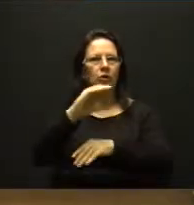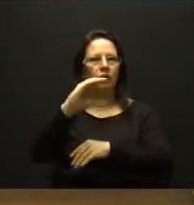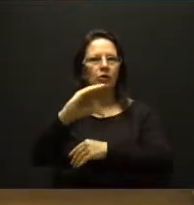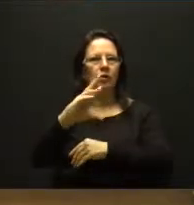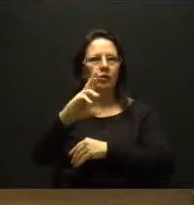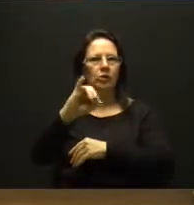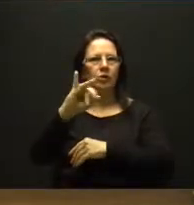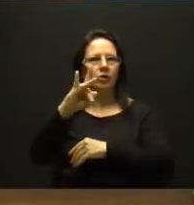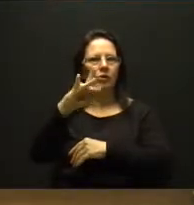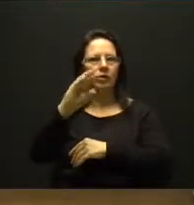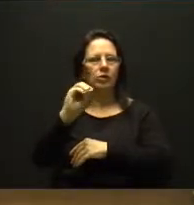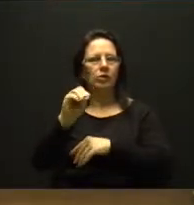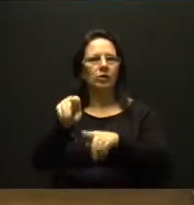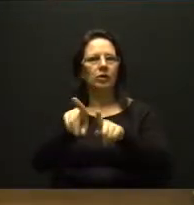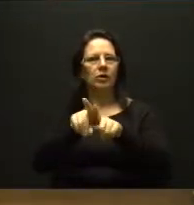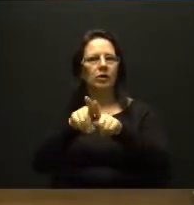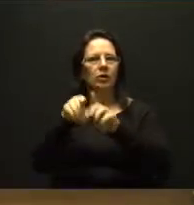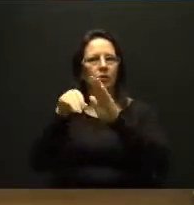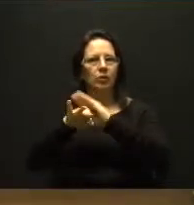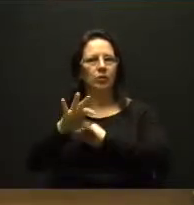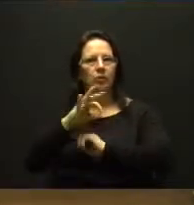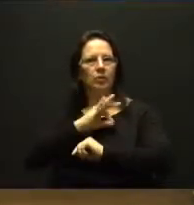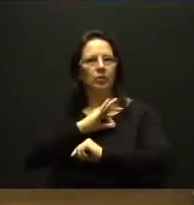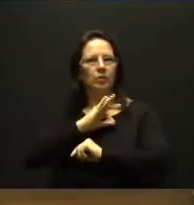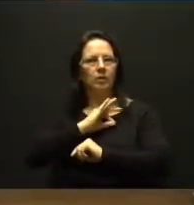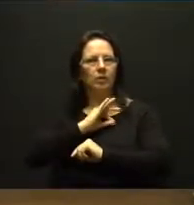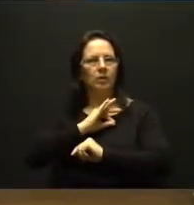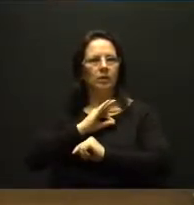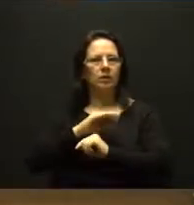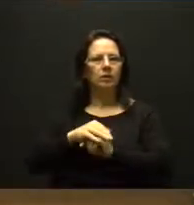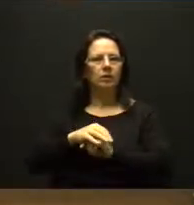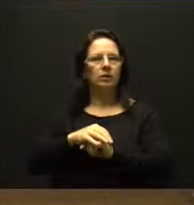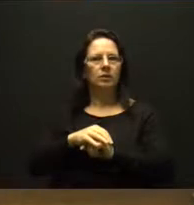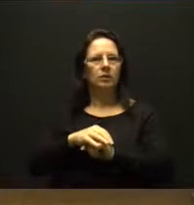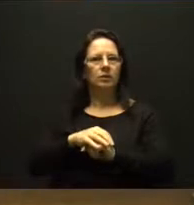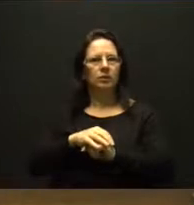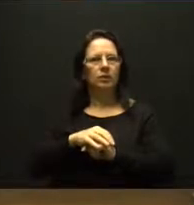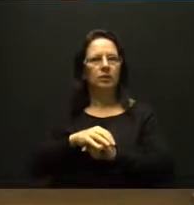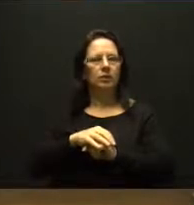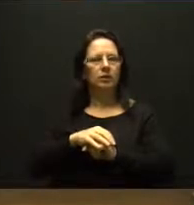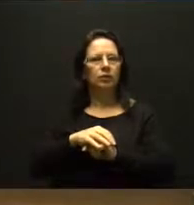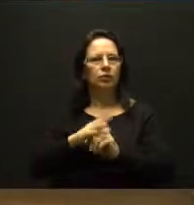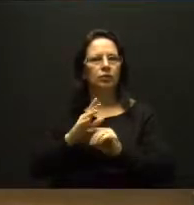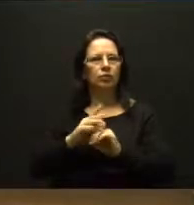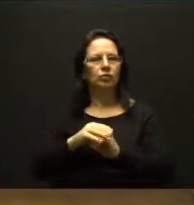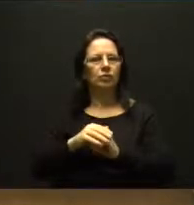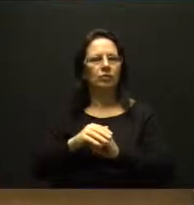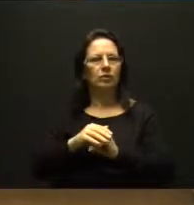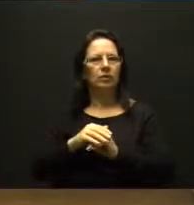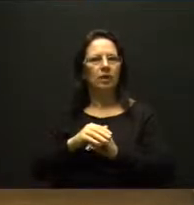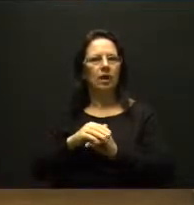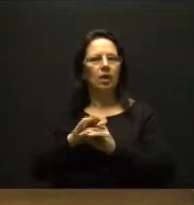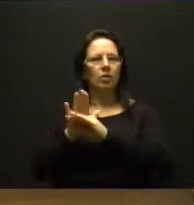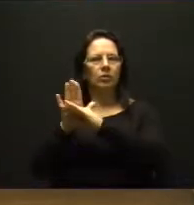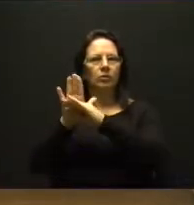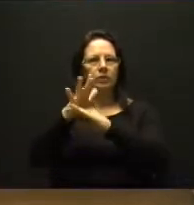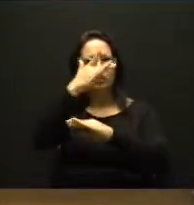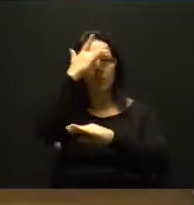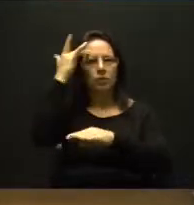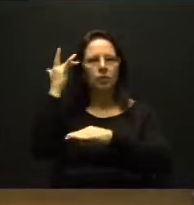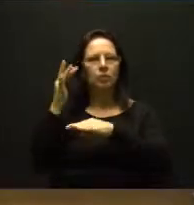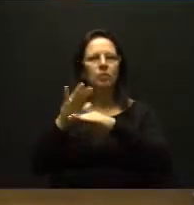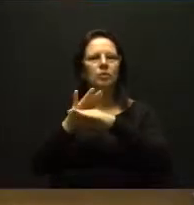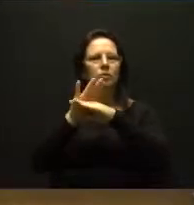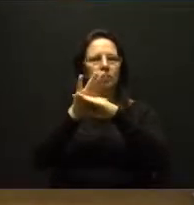devidos à prefeitura tratando-se de meio de incentivo ao contribuinte para que